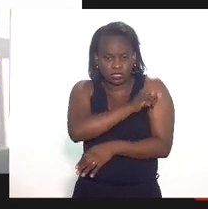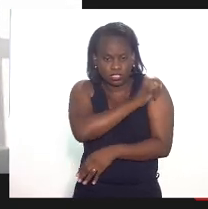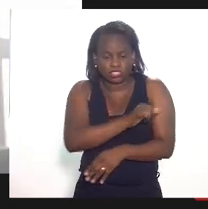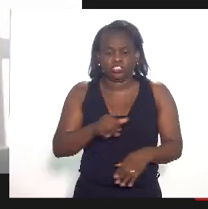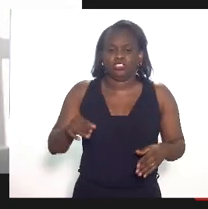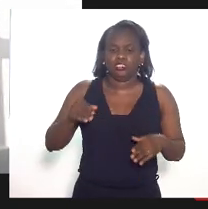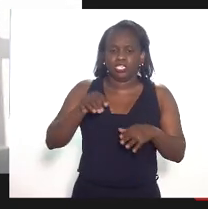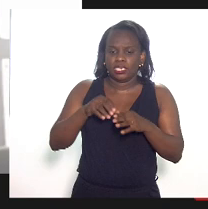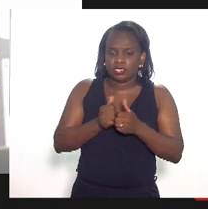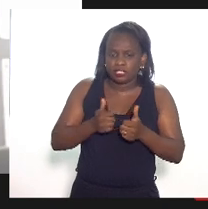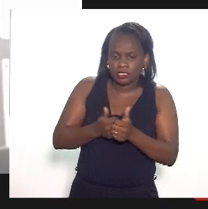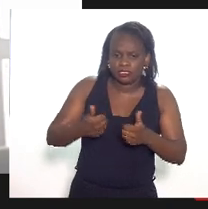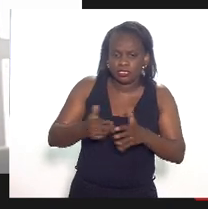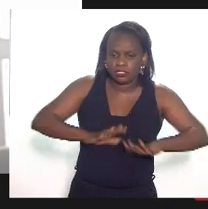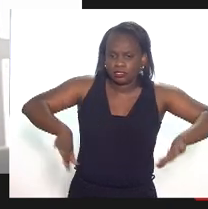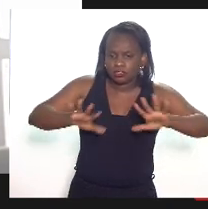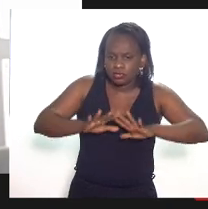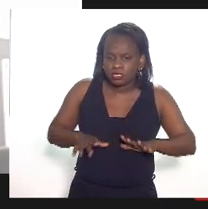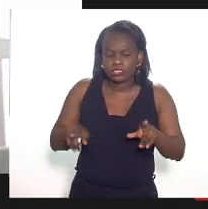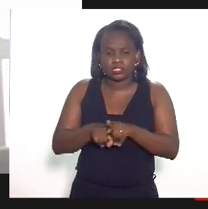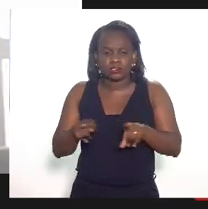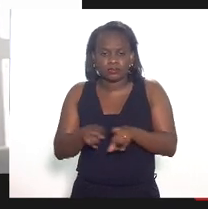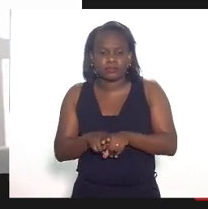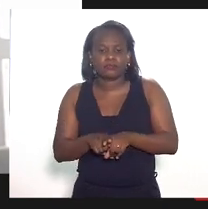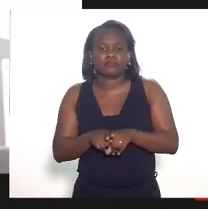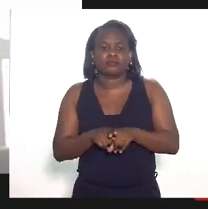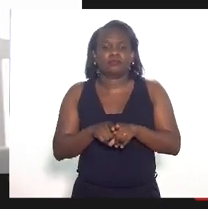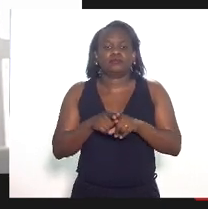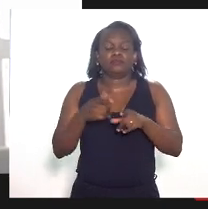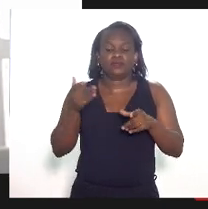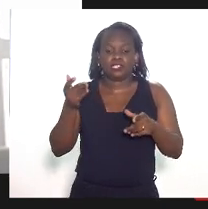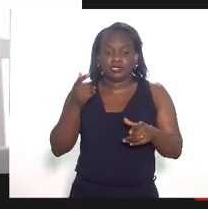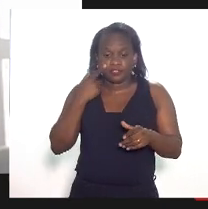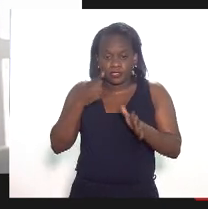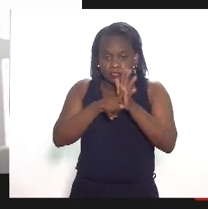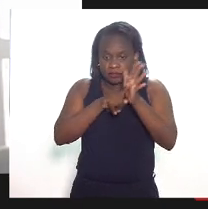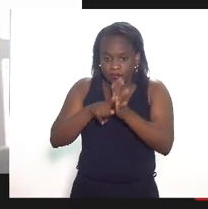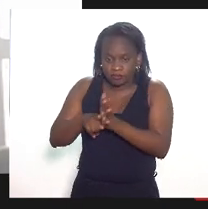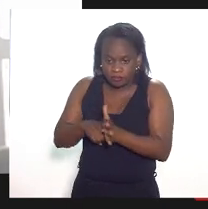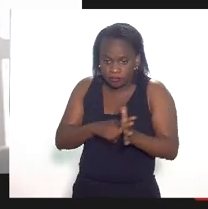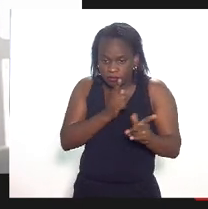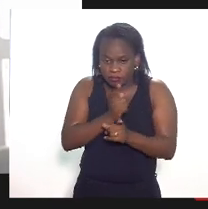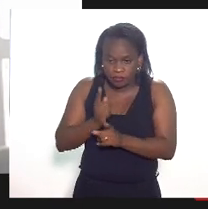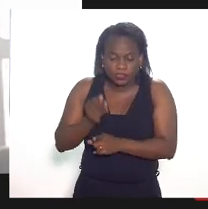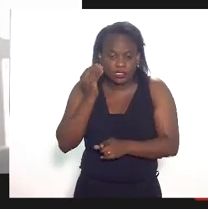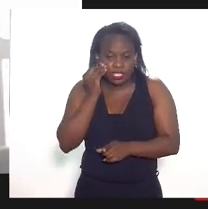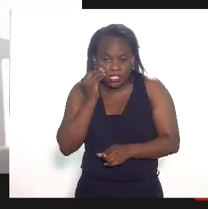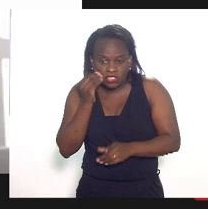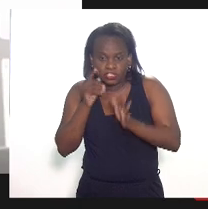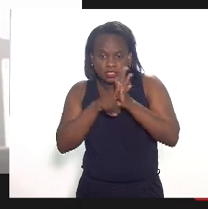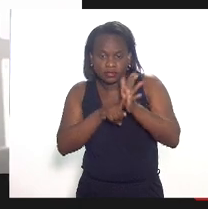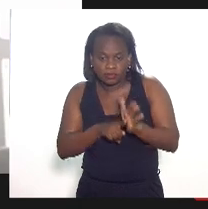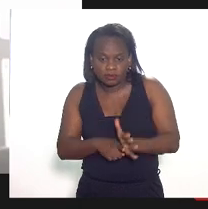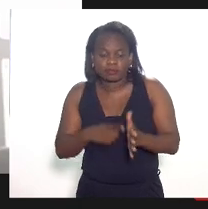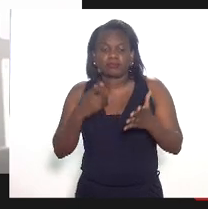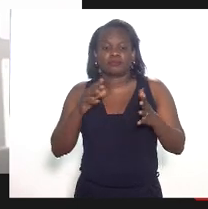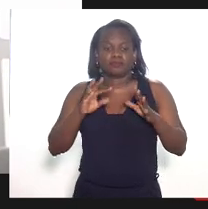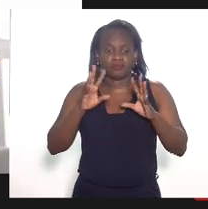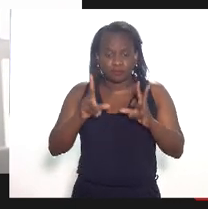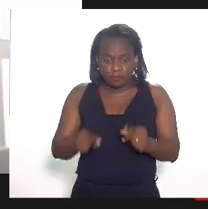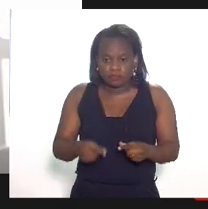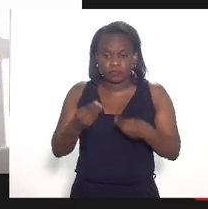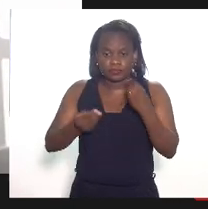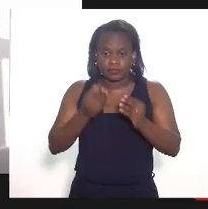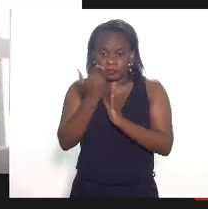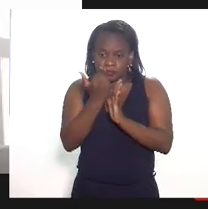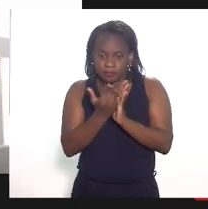região metropolitana, e, simultaneamente, fazer rastreamento, testagem e criar uma